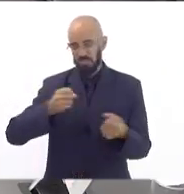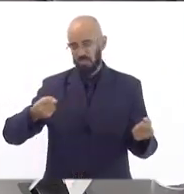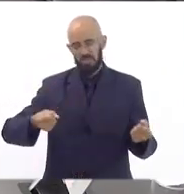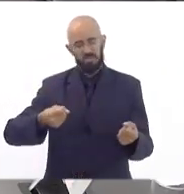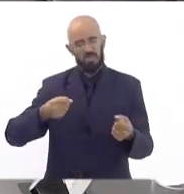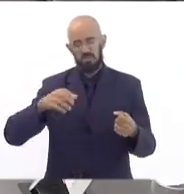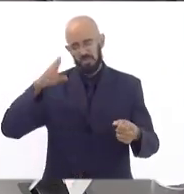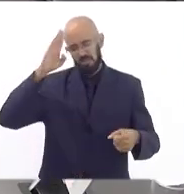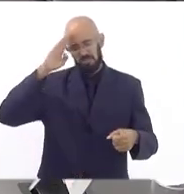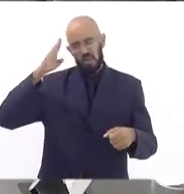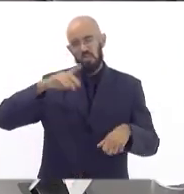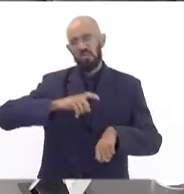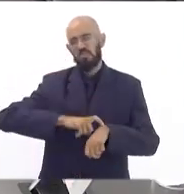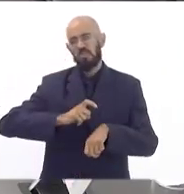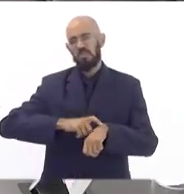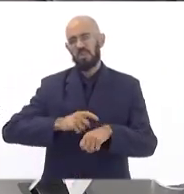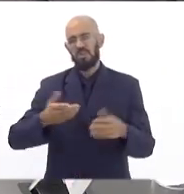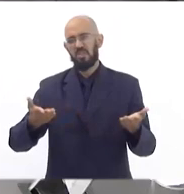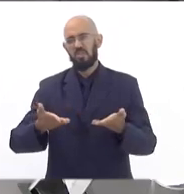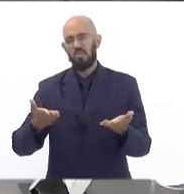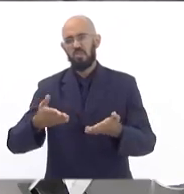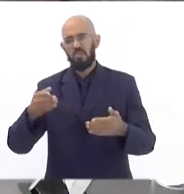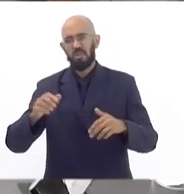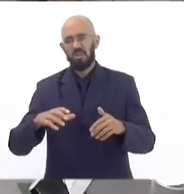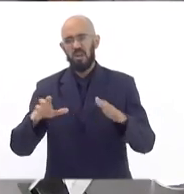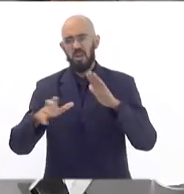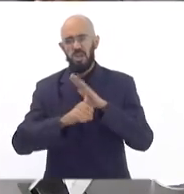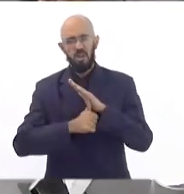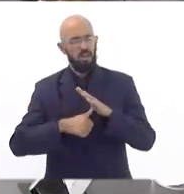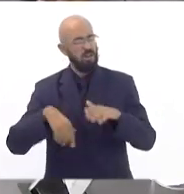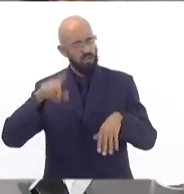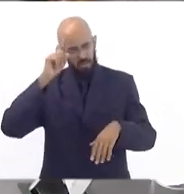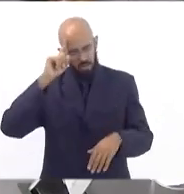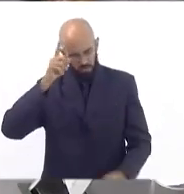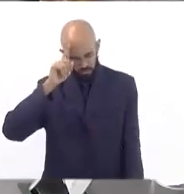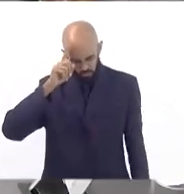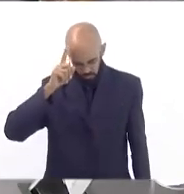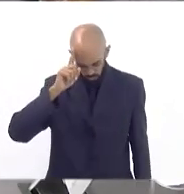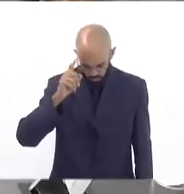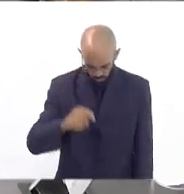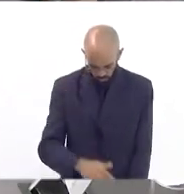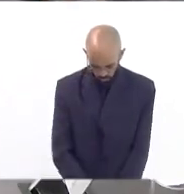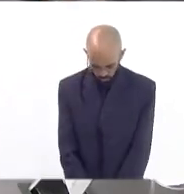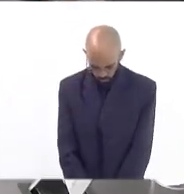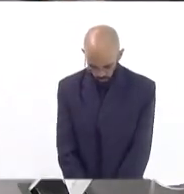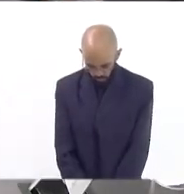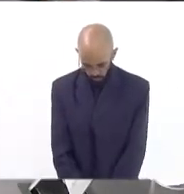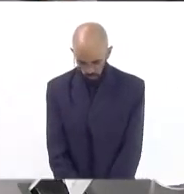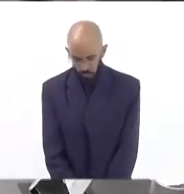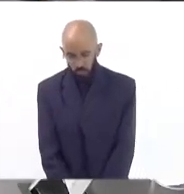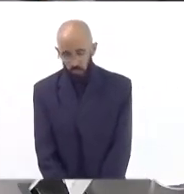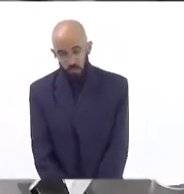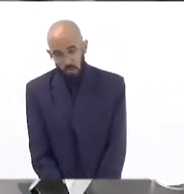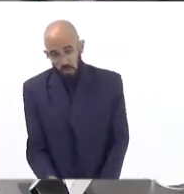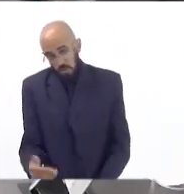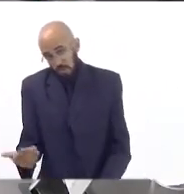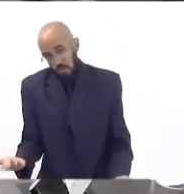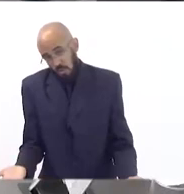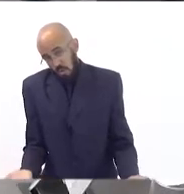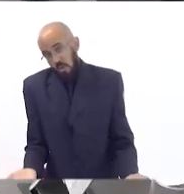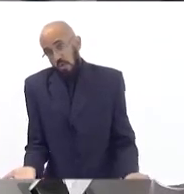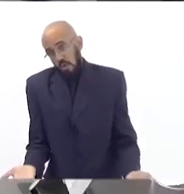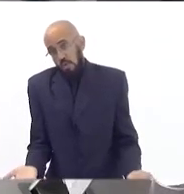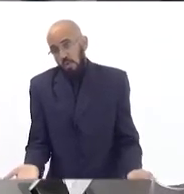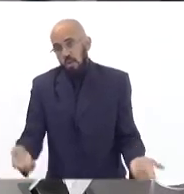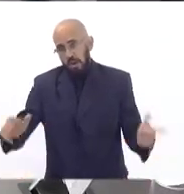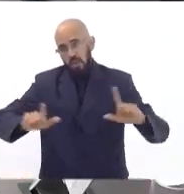num momento como esse que nós estamos vencendo a questão do furto de carro é todos os dias treino de passa para imprensa o